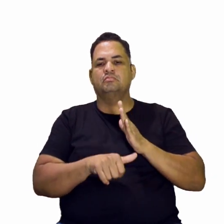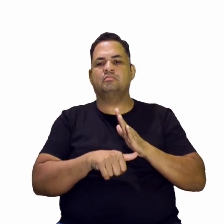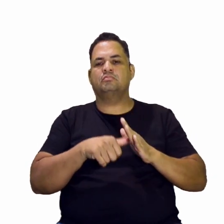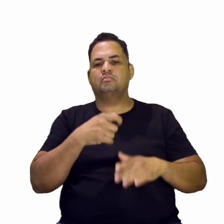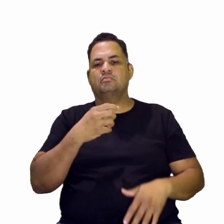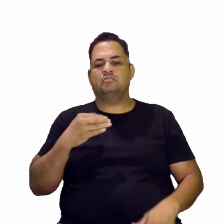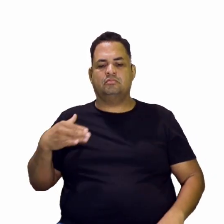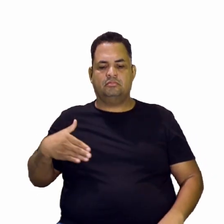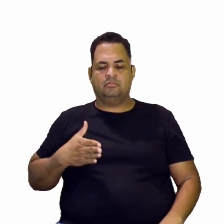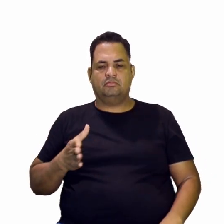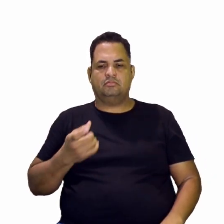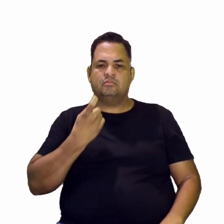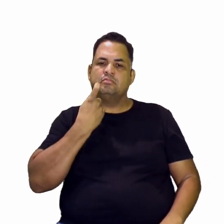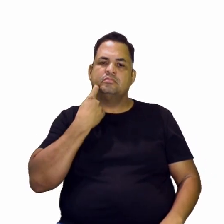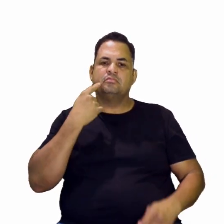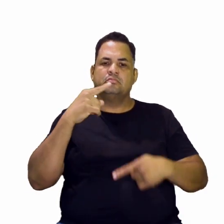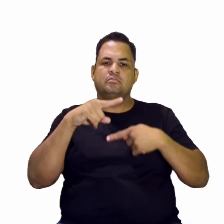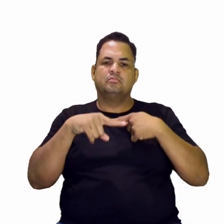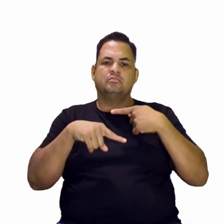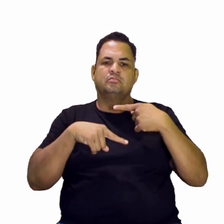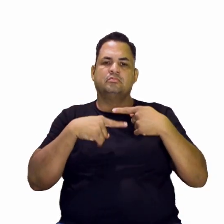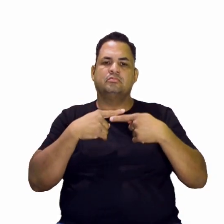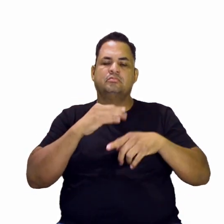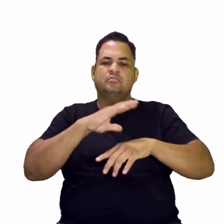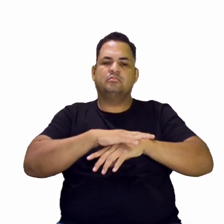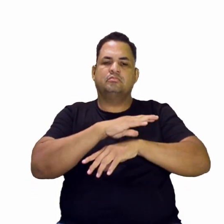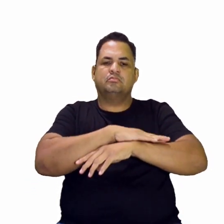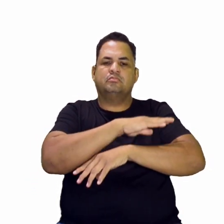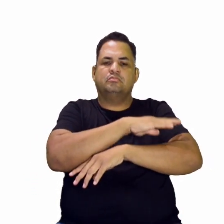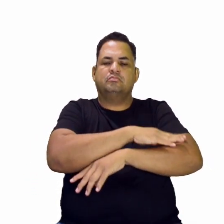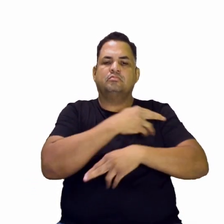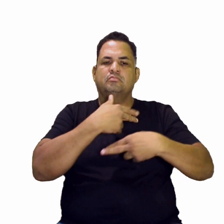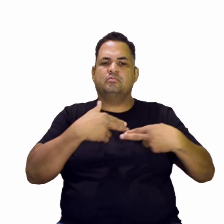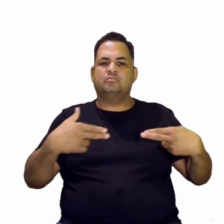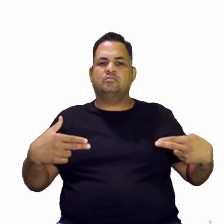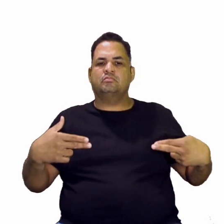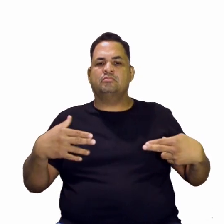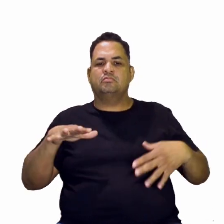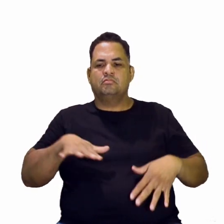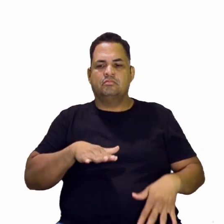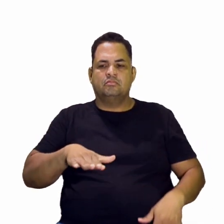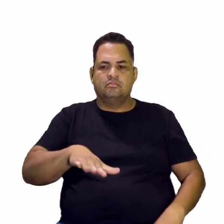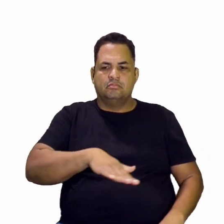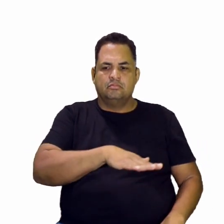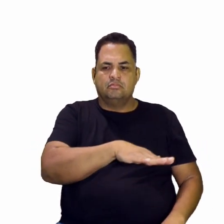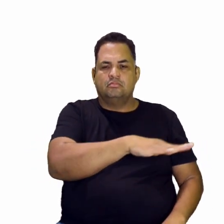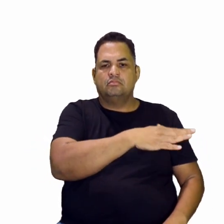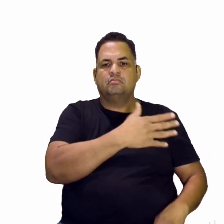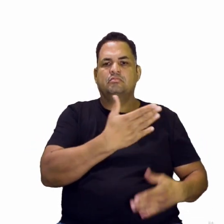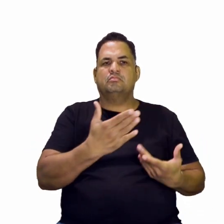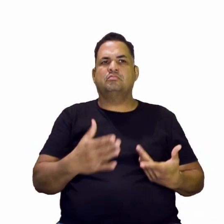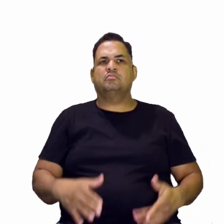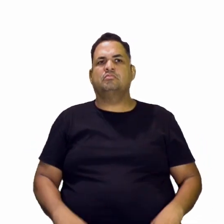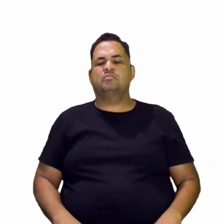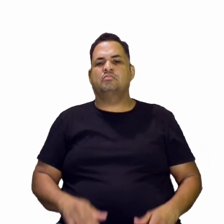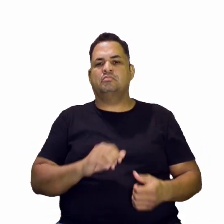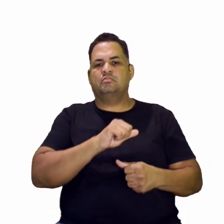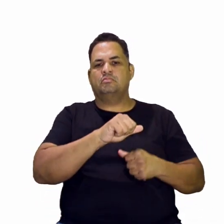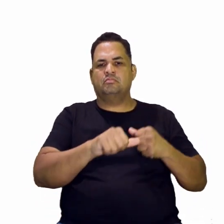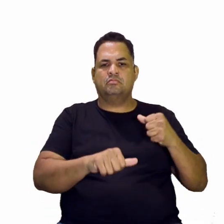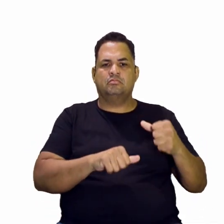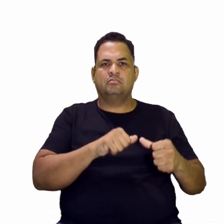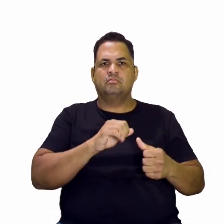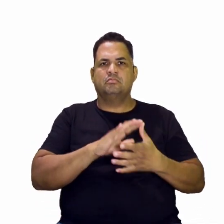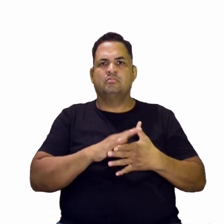os peixes, aí depois vieram os anfíbios, seguidos dos répteis. Esses aqui fazem a